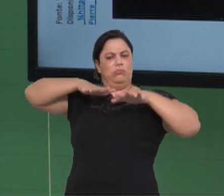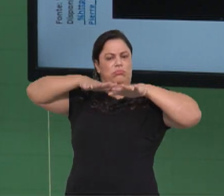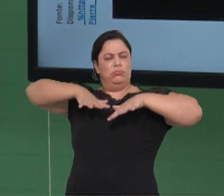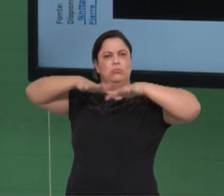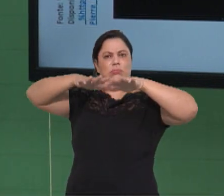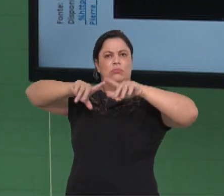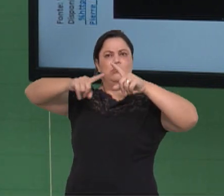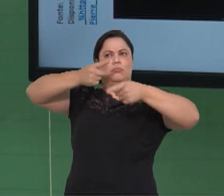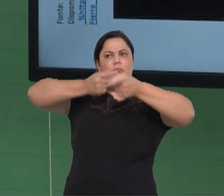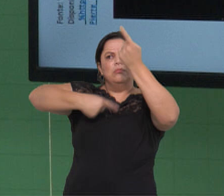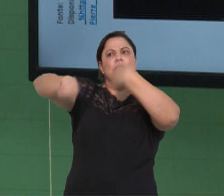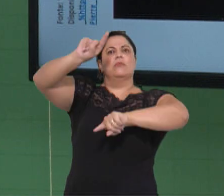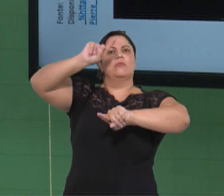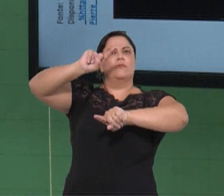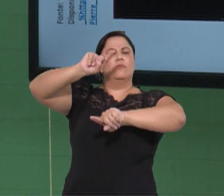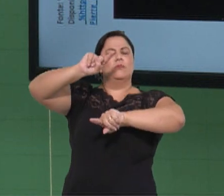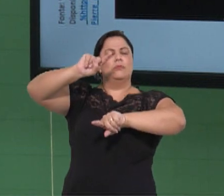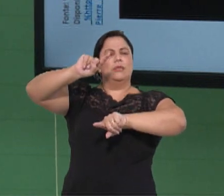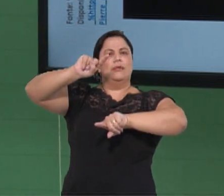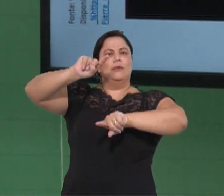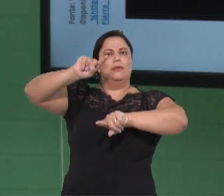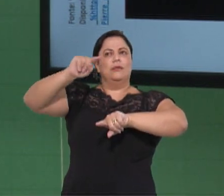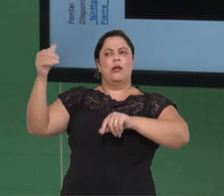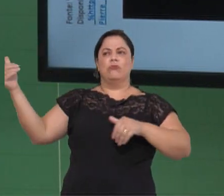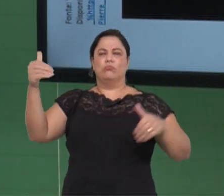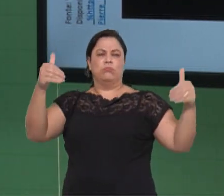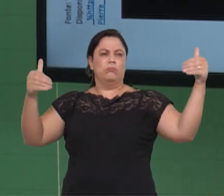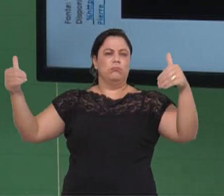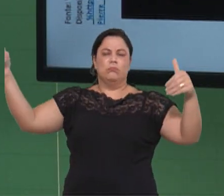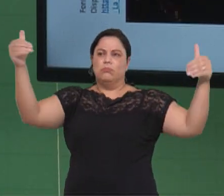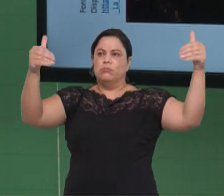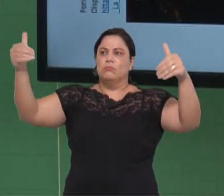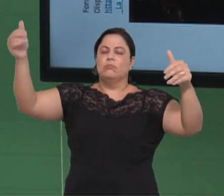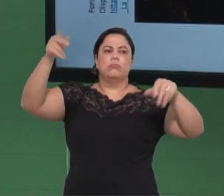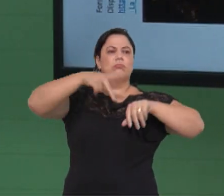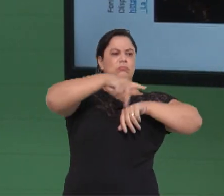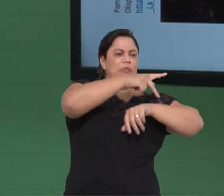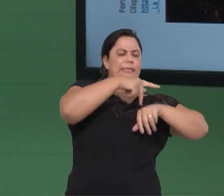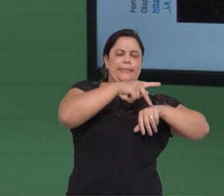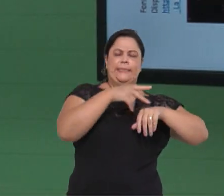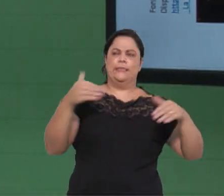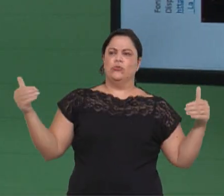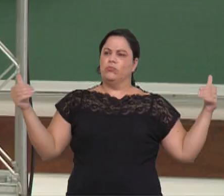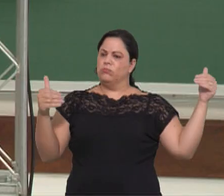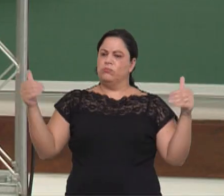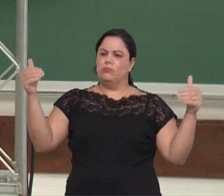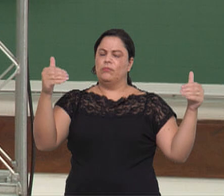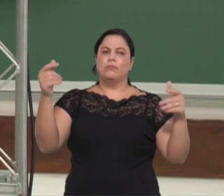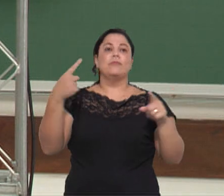revolucionária contra a invasão dos países estrangeiros. Você começa a se questionar por que os países estrangeiros iriam